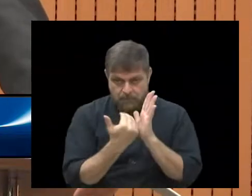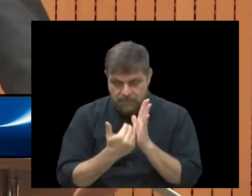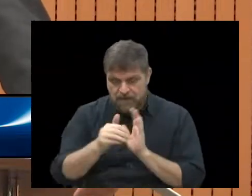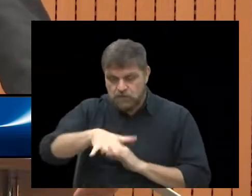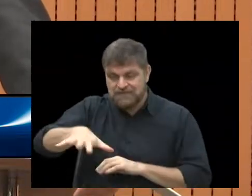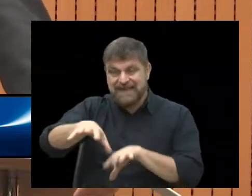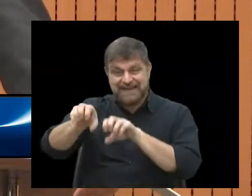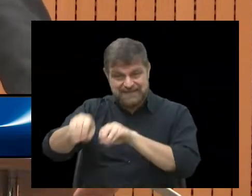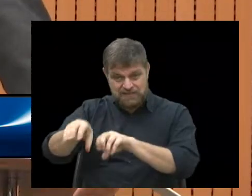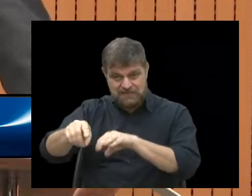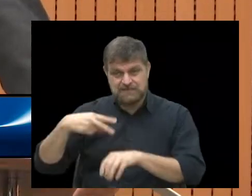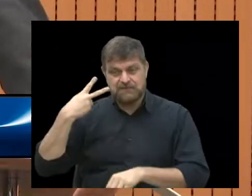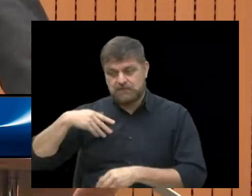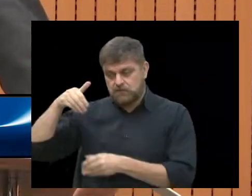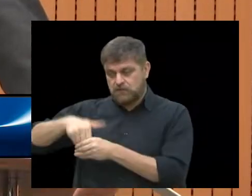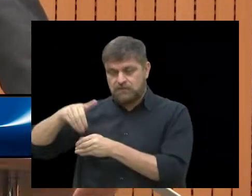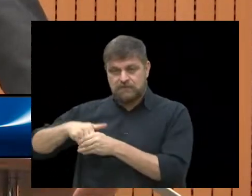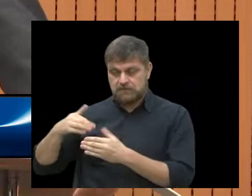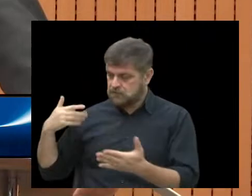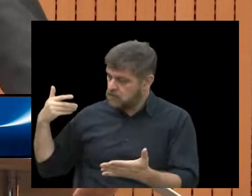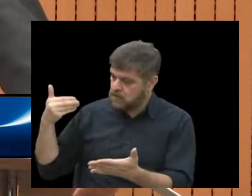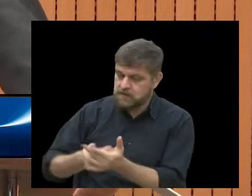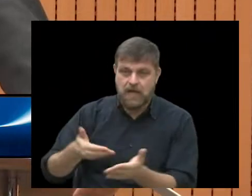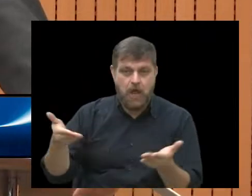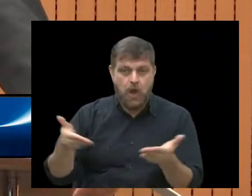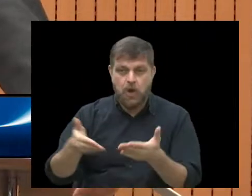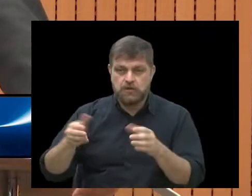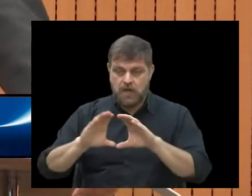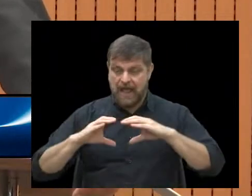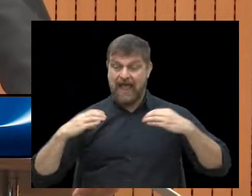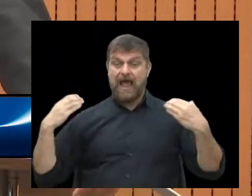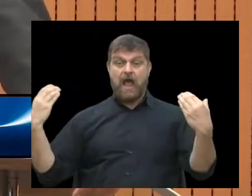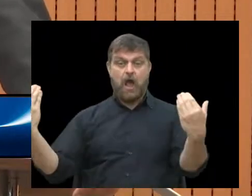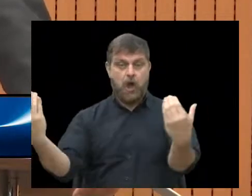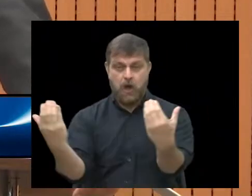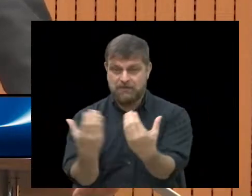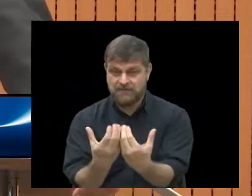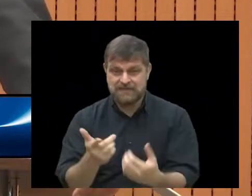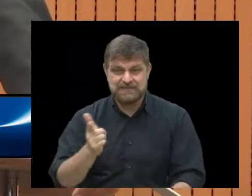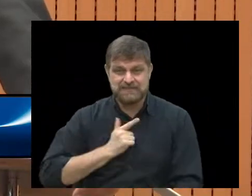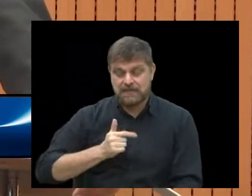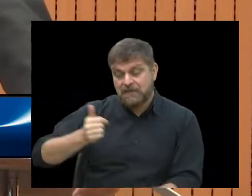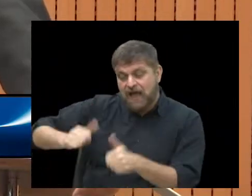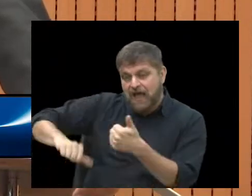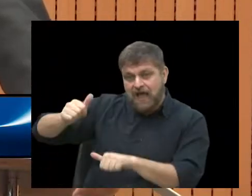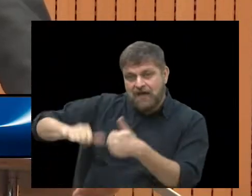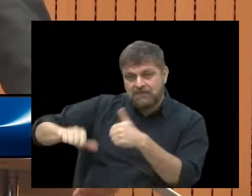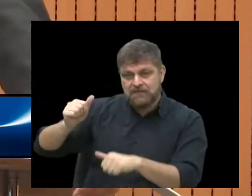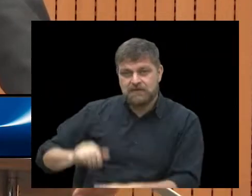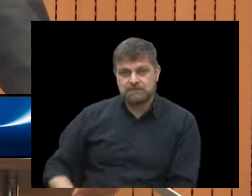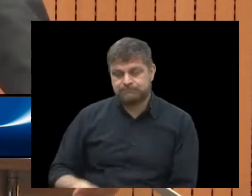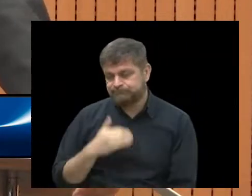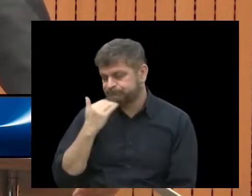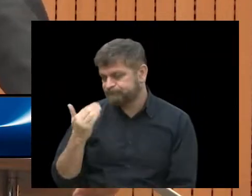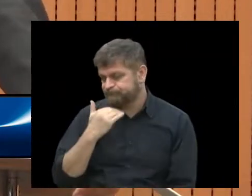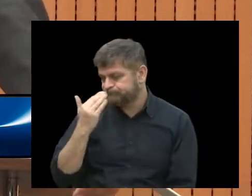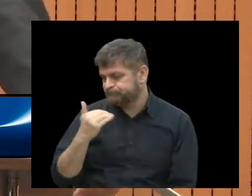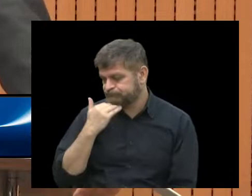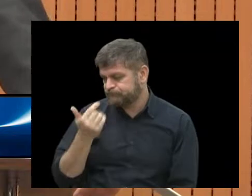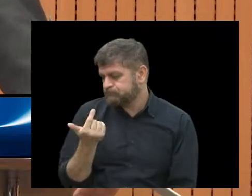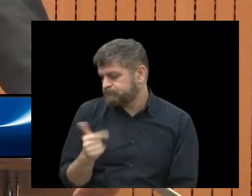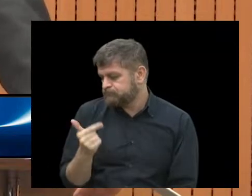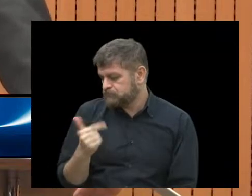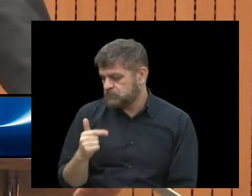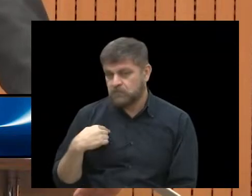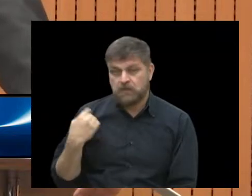Educação e até hoje a conferência que deveria ter sido chamada para avaliar esse plano não foi chamada.